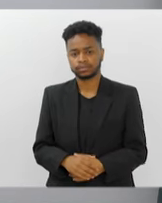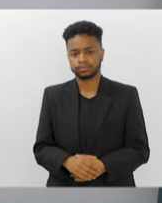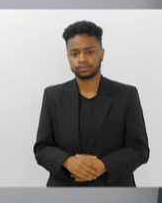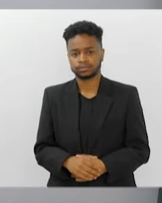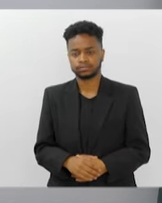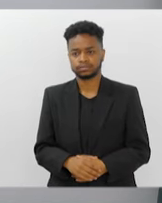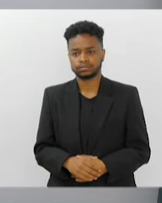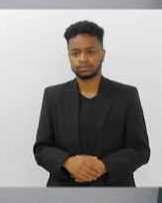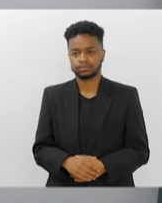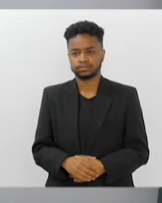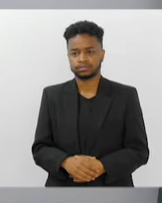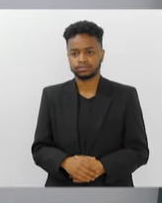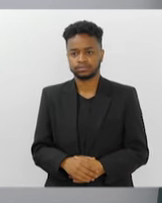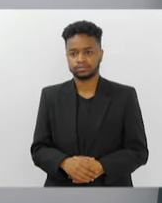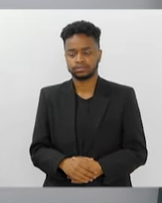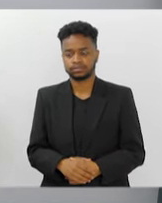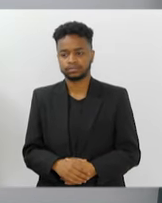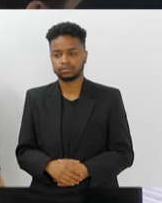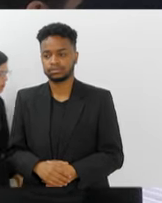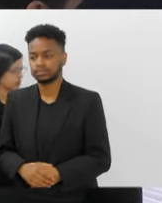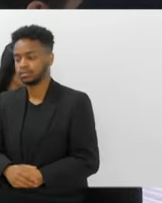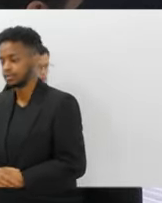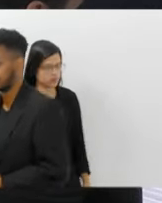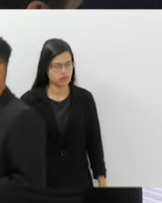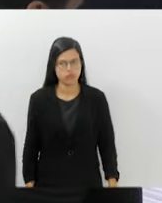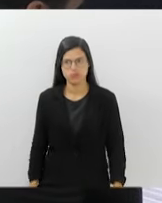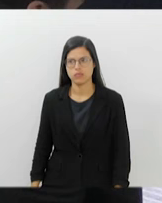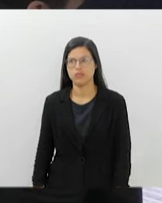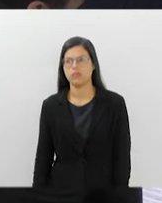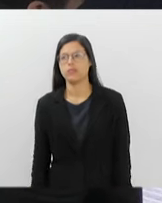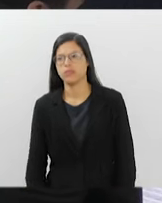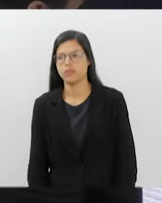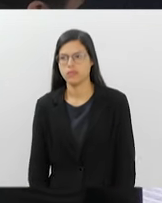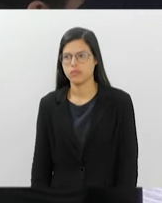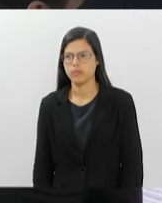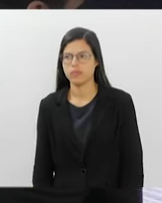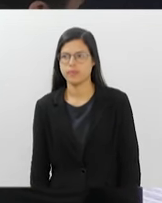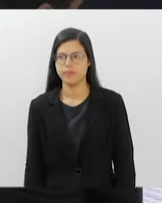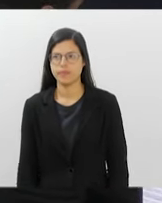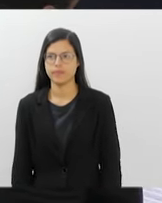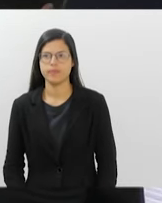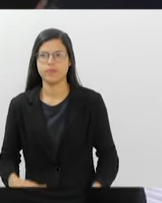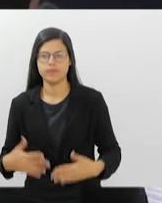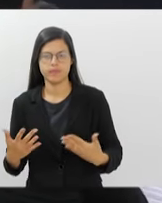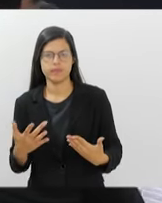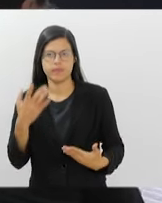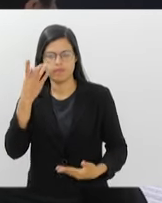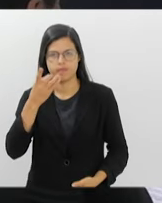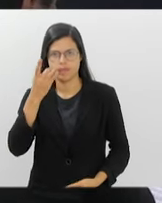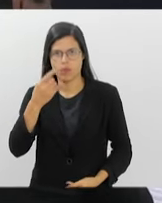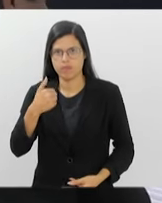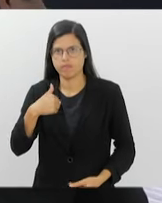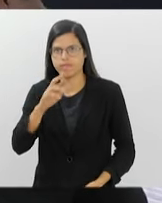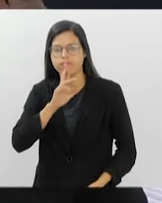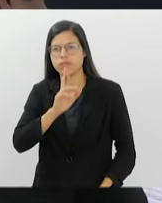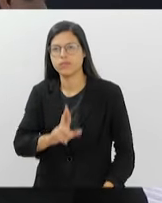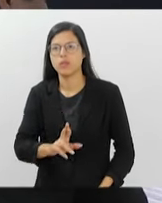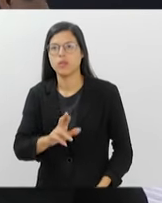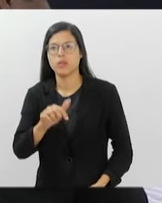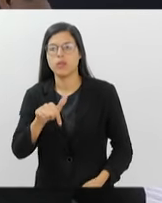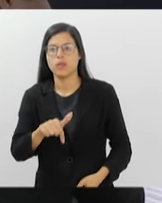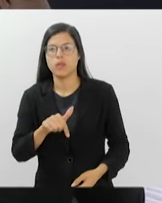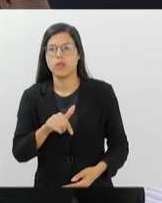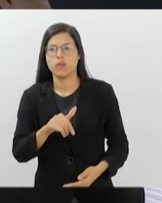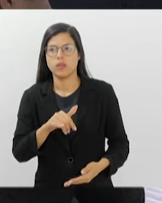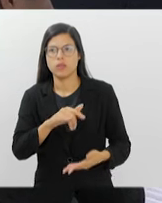médico Ô Deputado é comigo né na verdade e essa estrutura de saúde existe um documento só